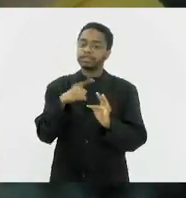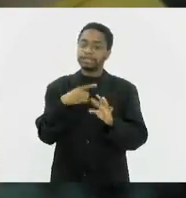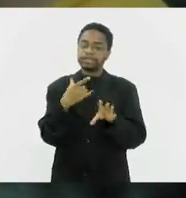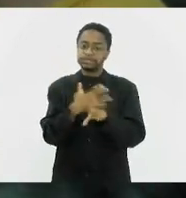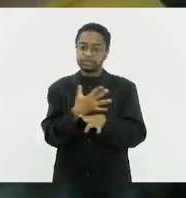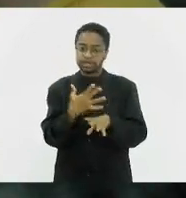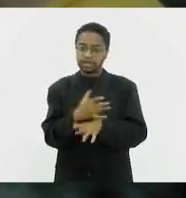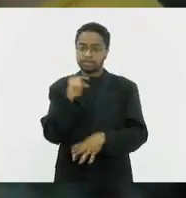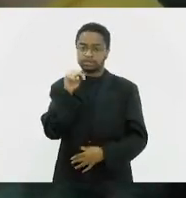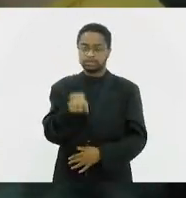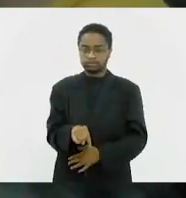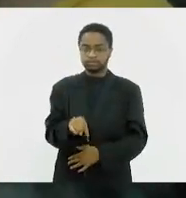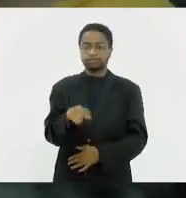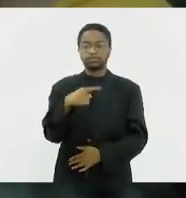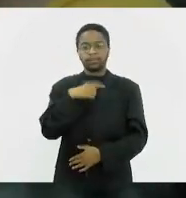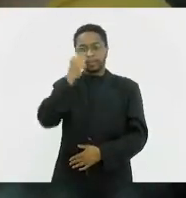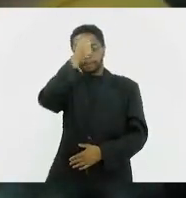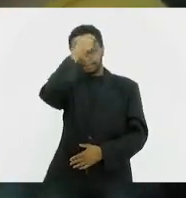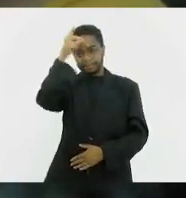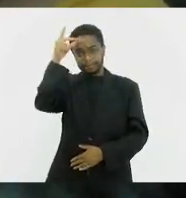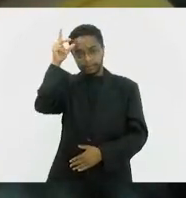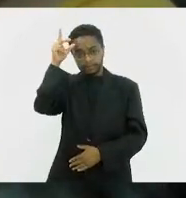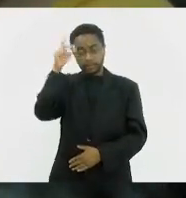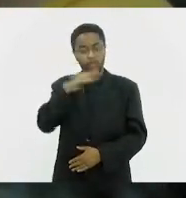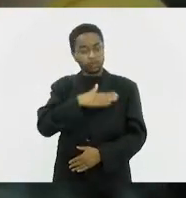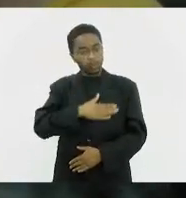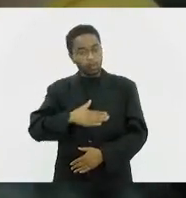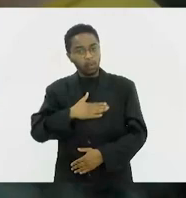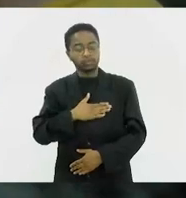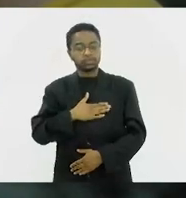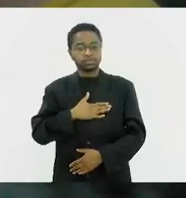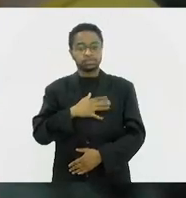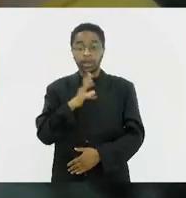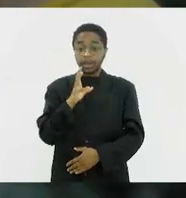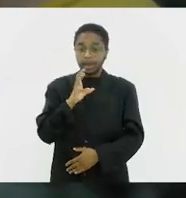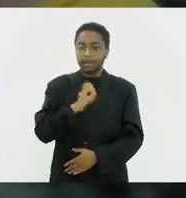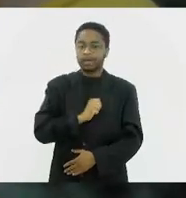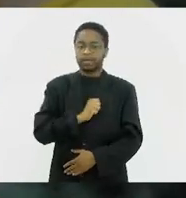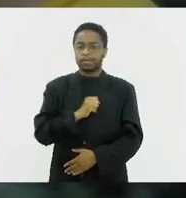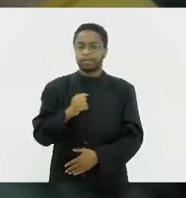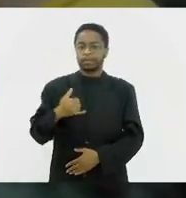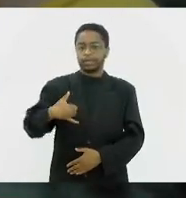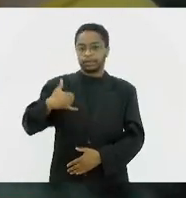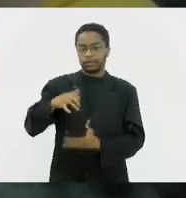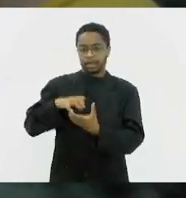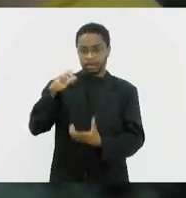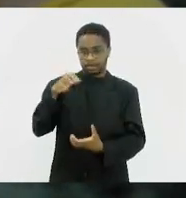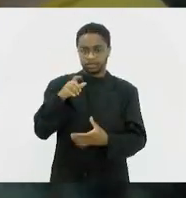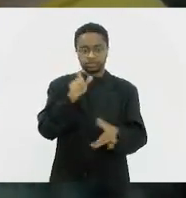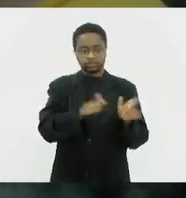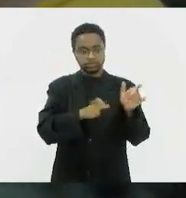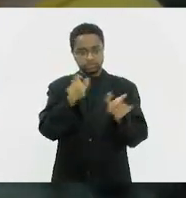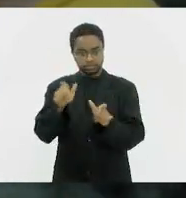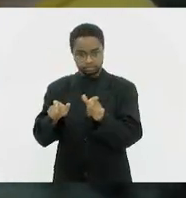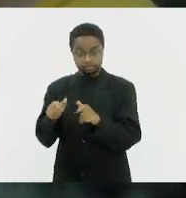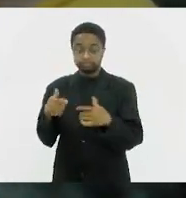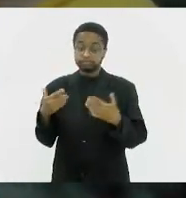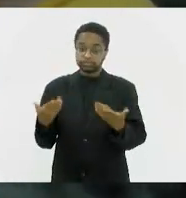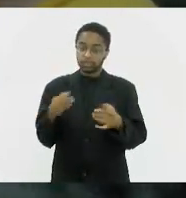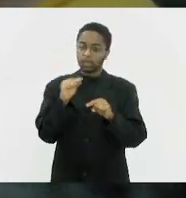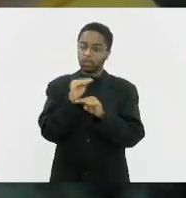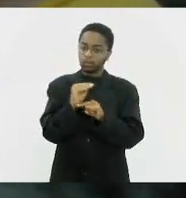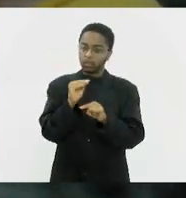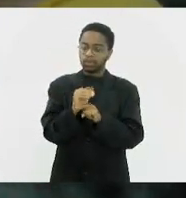cidade, o prefeito que gosta, que ama a terceira idade. Né? Cuida da